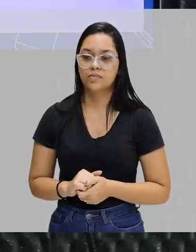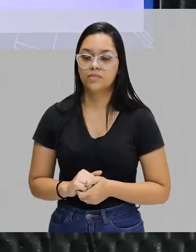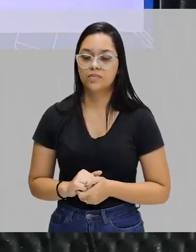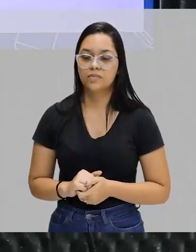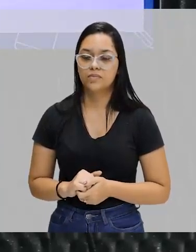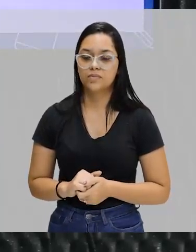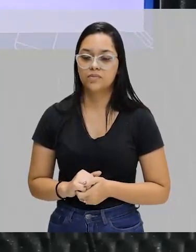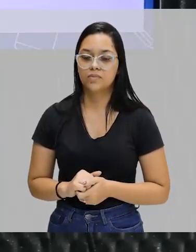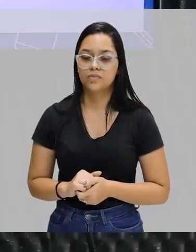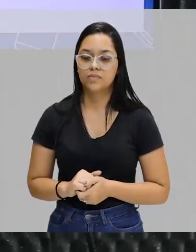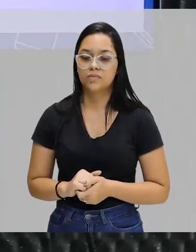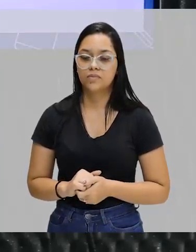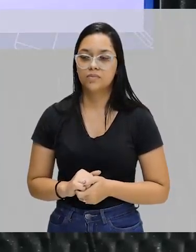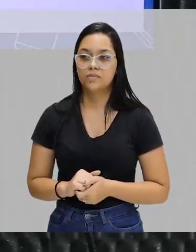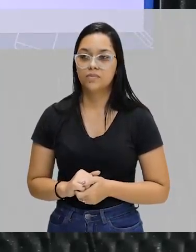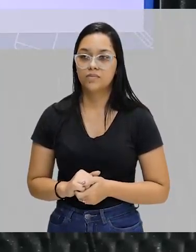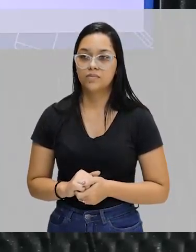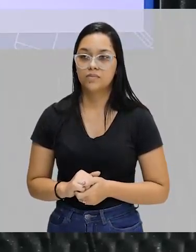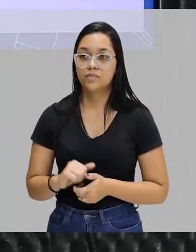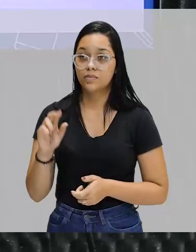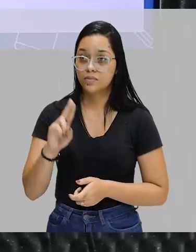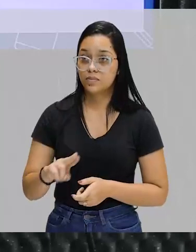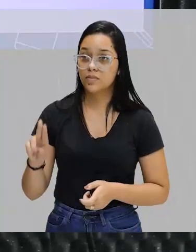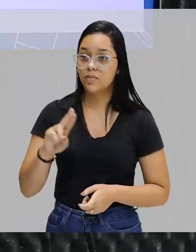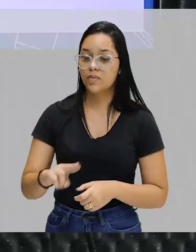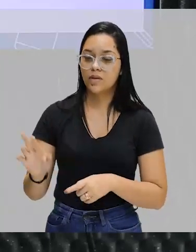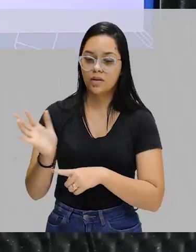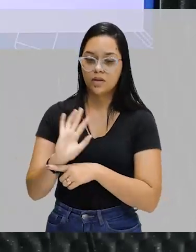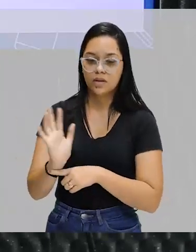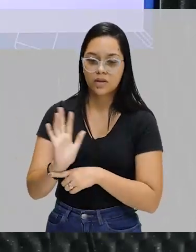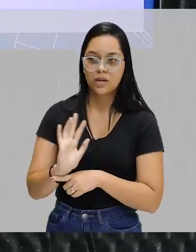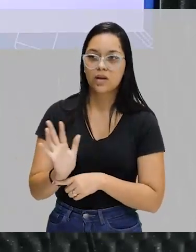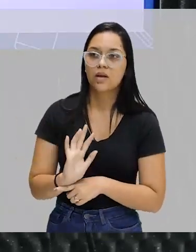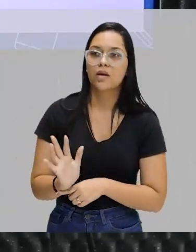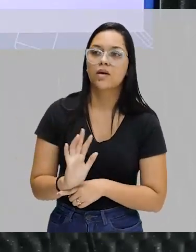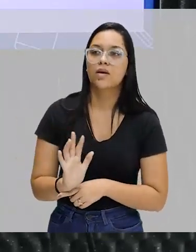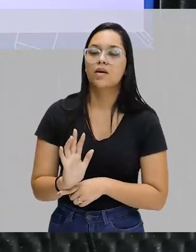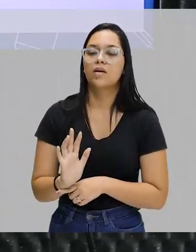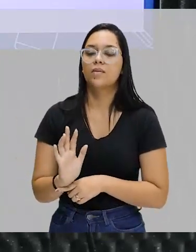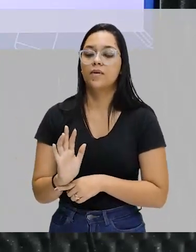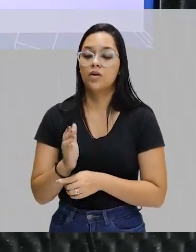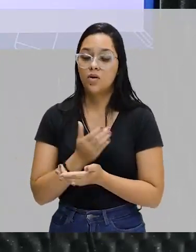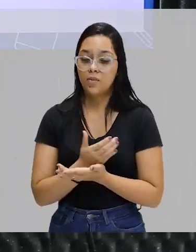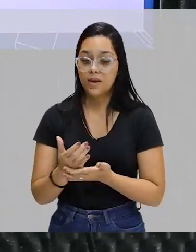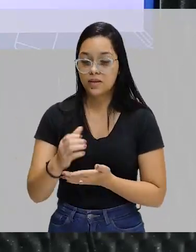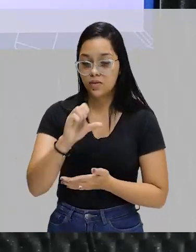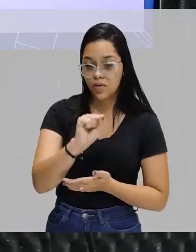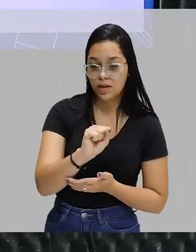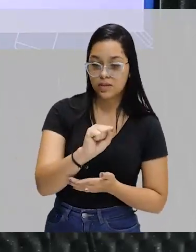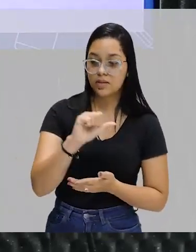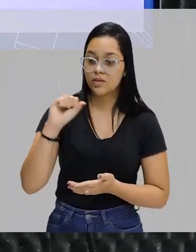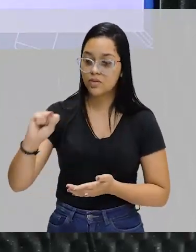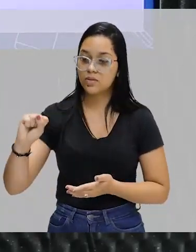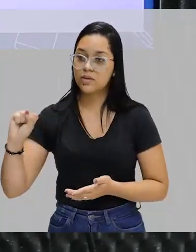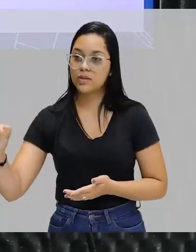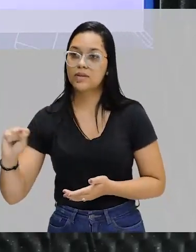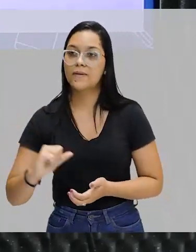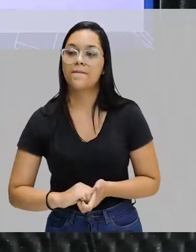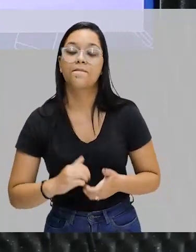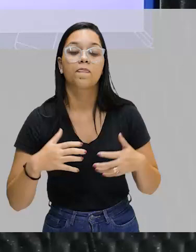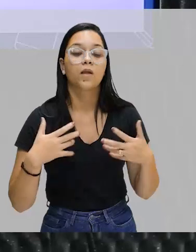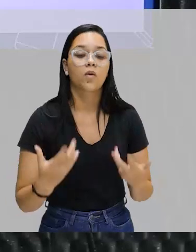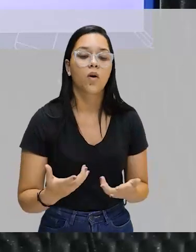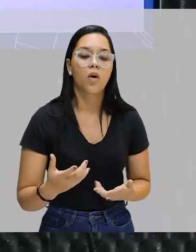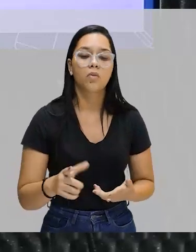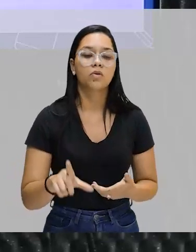e uma que é até mais conhecida, né? Que a gente utiliza, né? Seção de cinema, seção de filmes, que começa com S e 2 S. E aí,